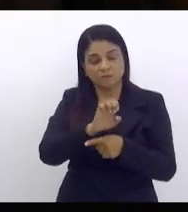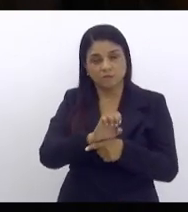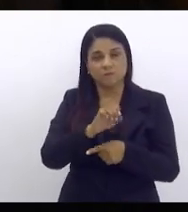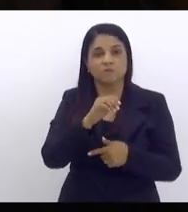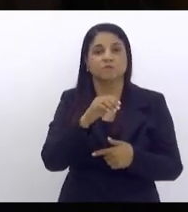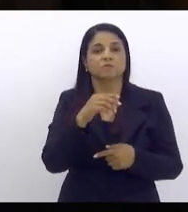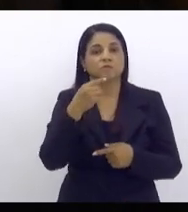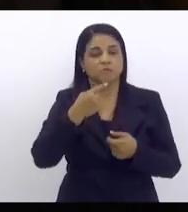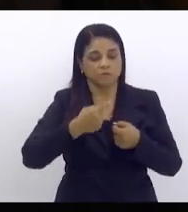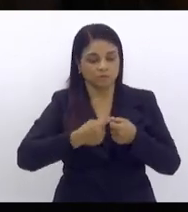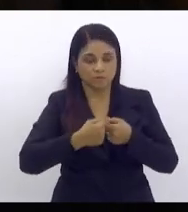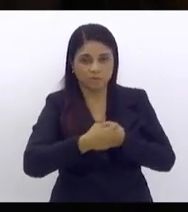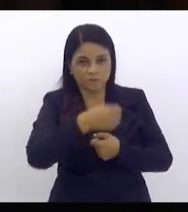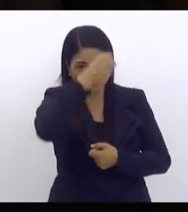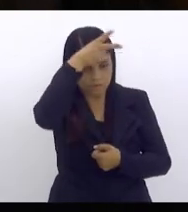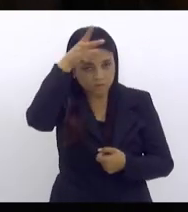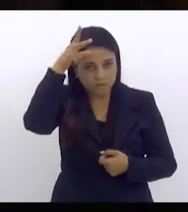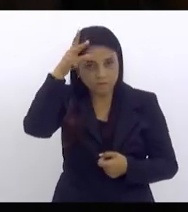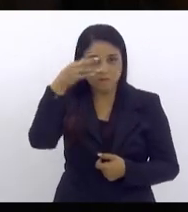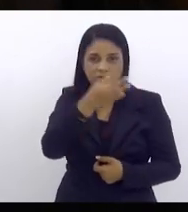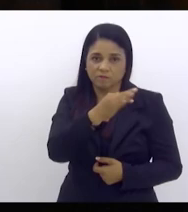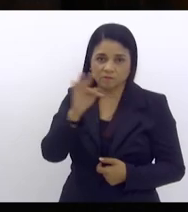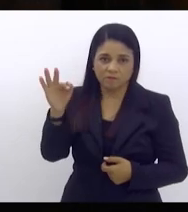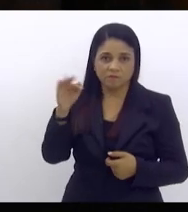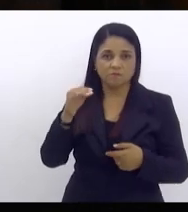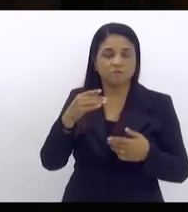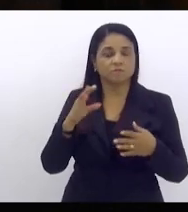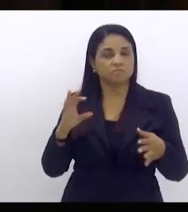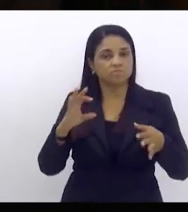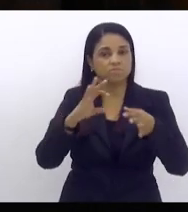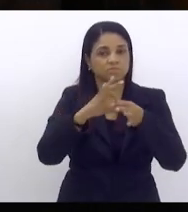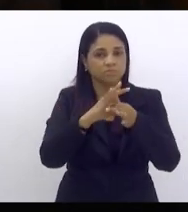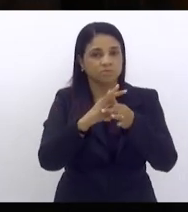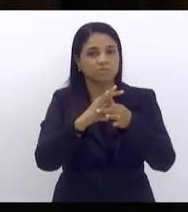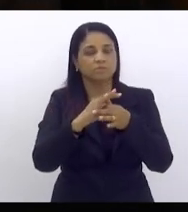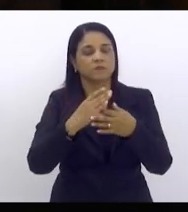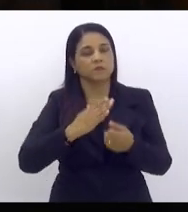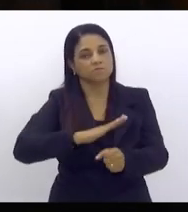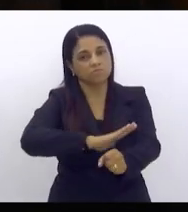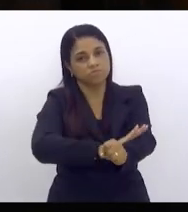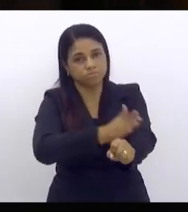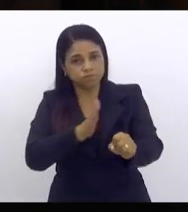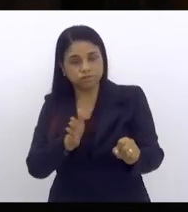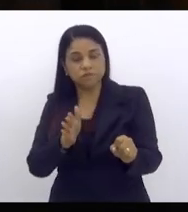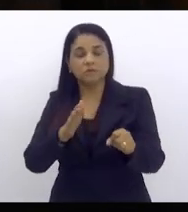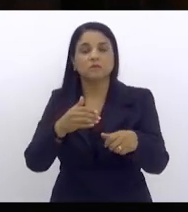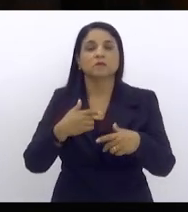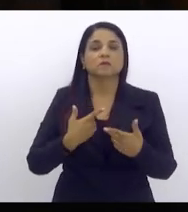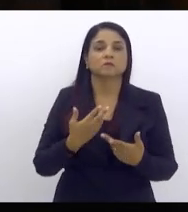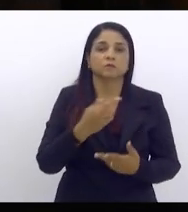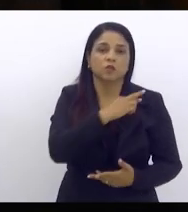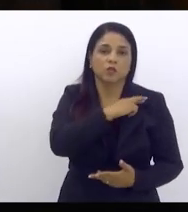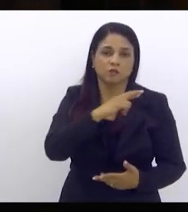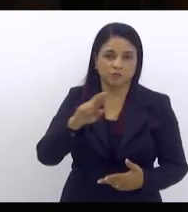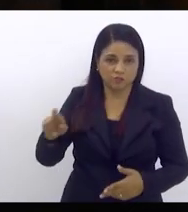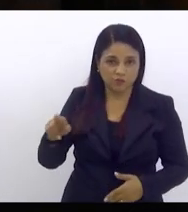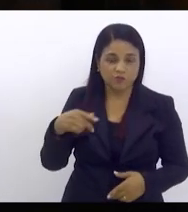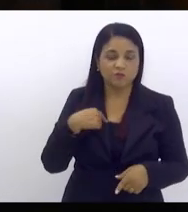sinergia de superação do racismo religioso, que tem não só inviabilizado a vida da